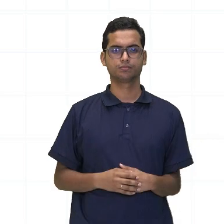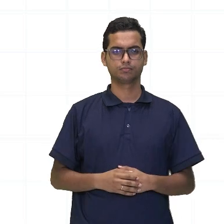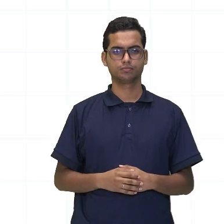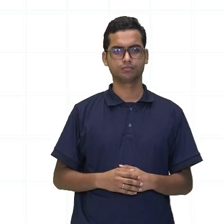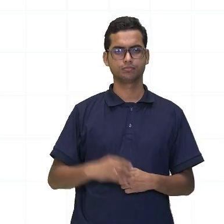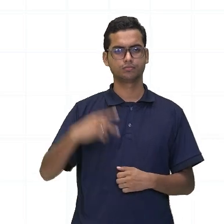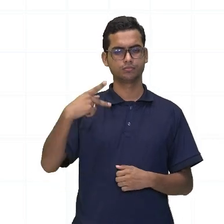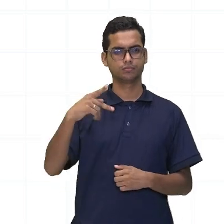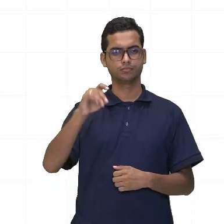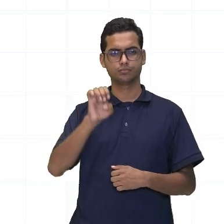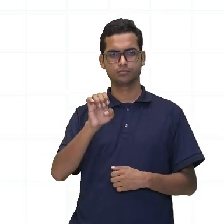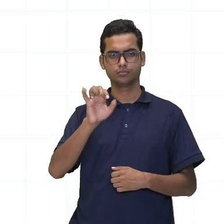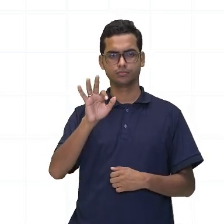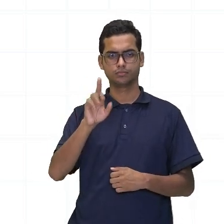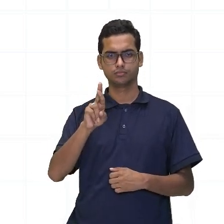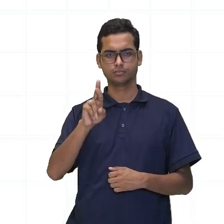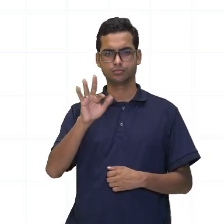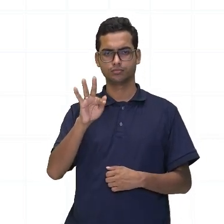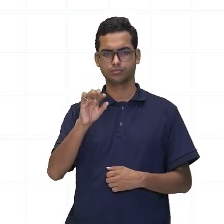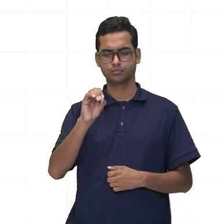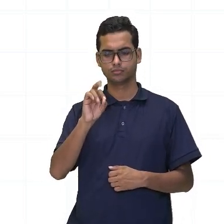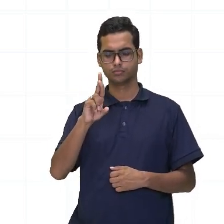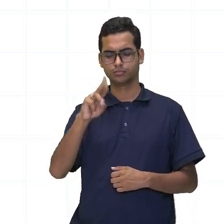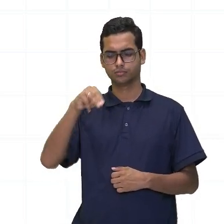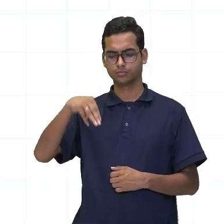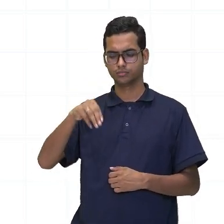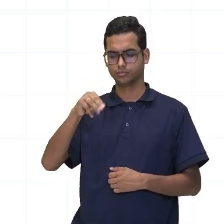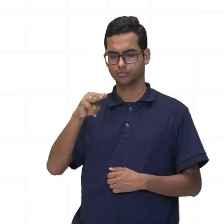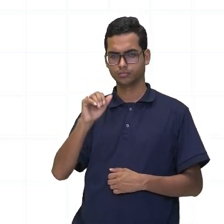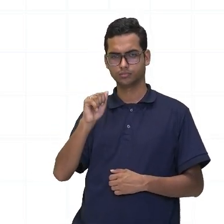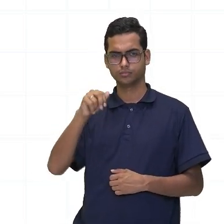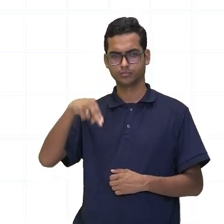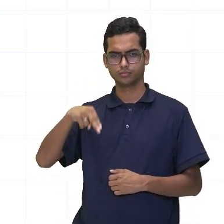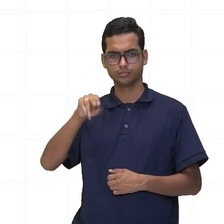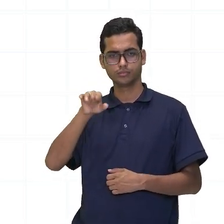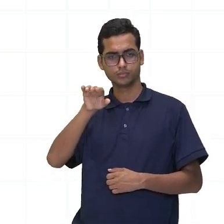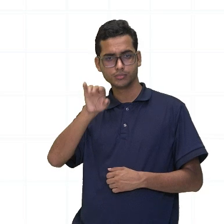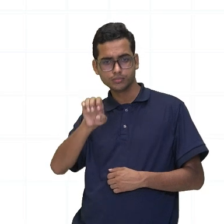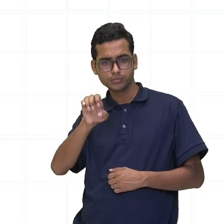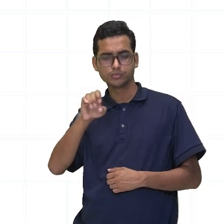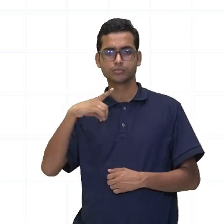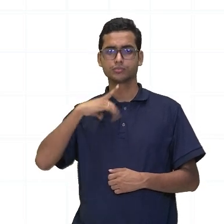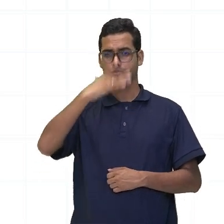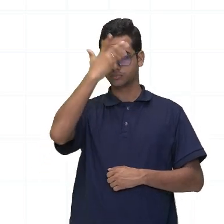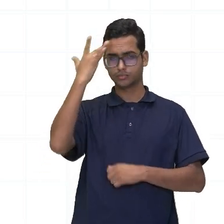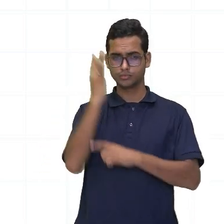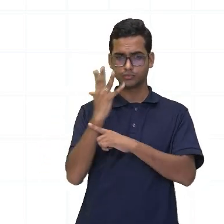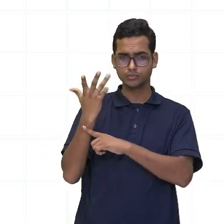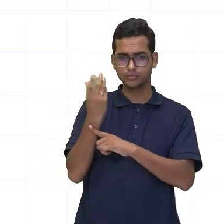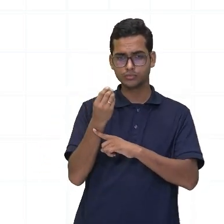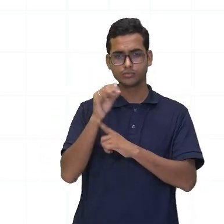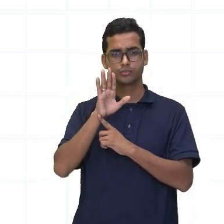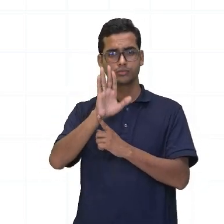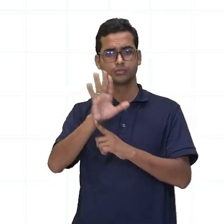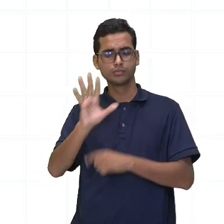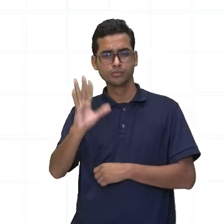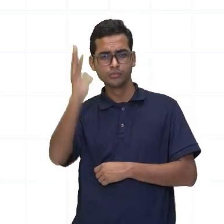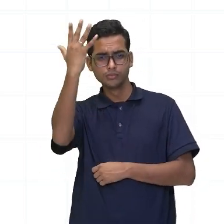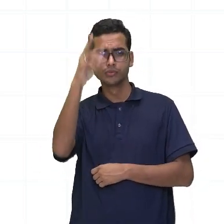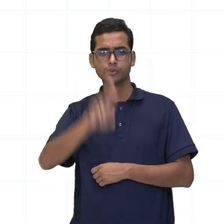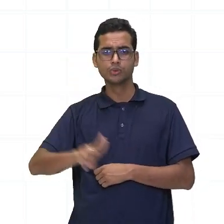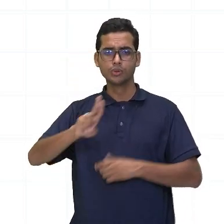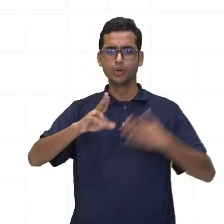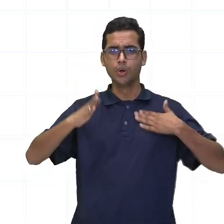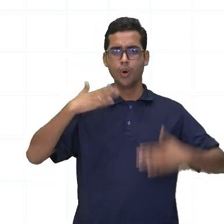seria quando o artista apresenta uma cena em que normalmente utiliza seu corpo